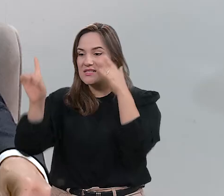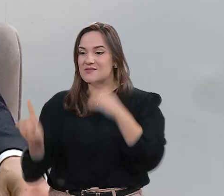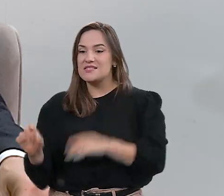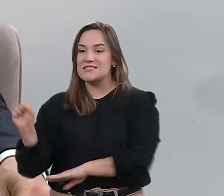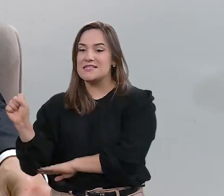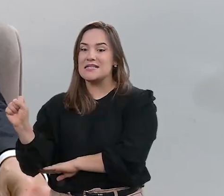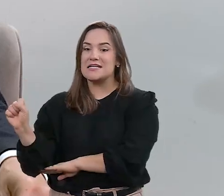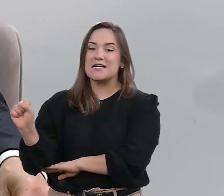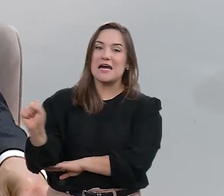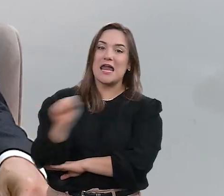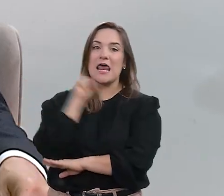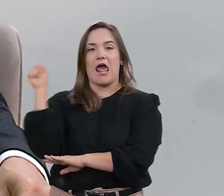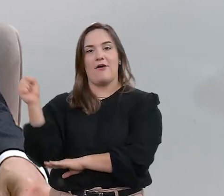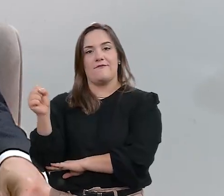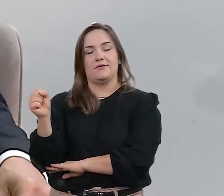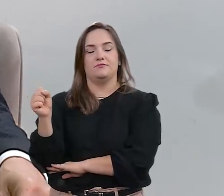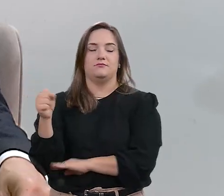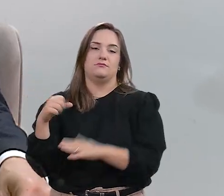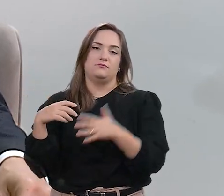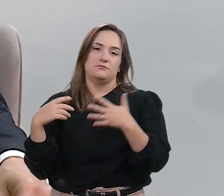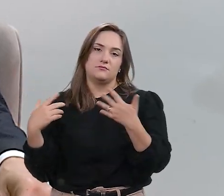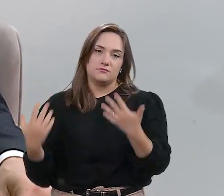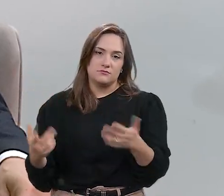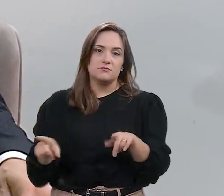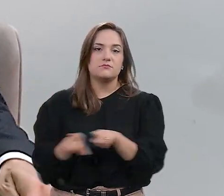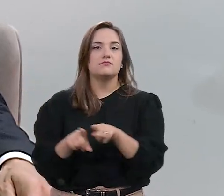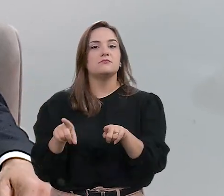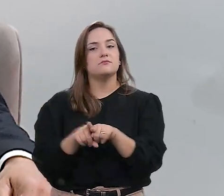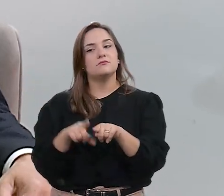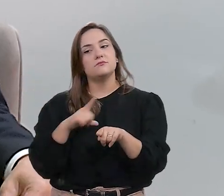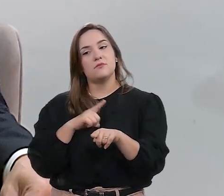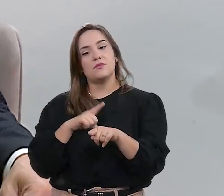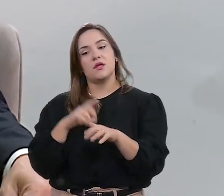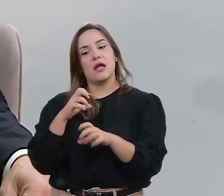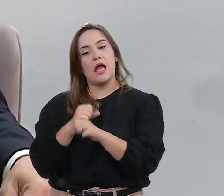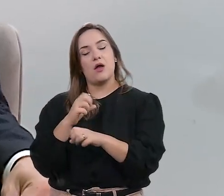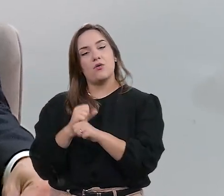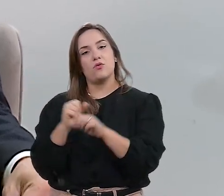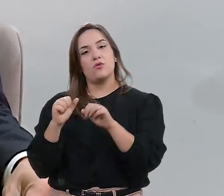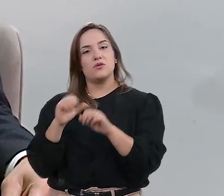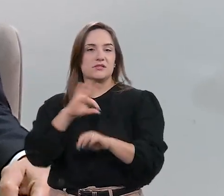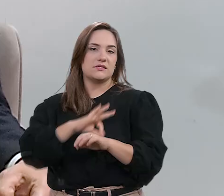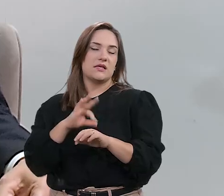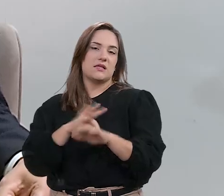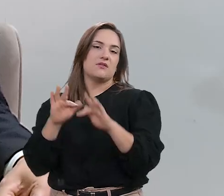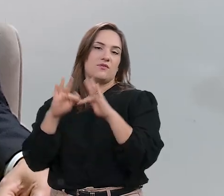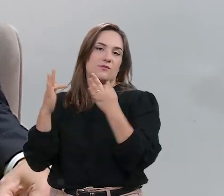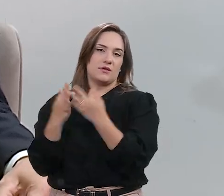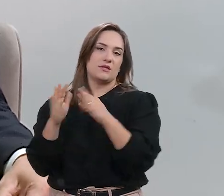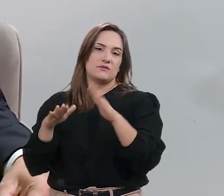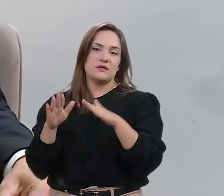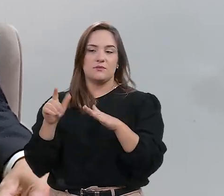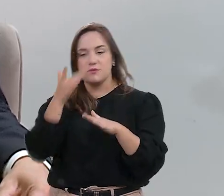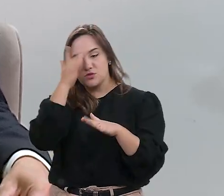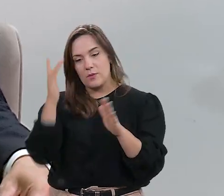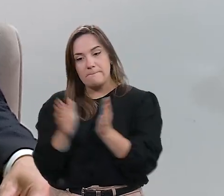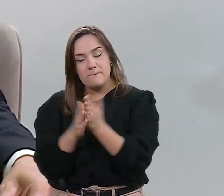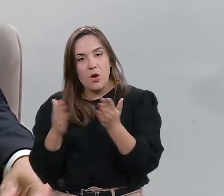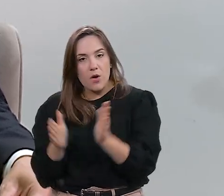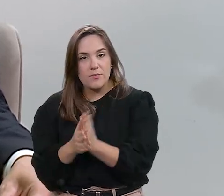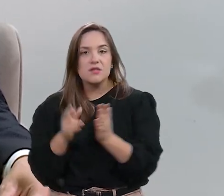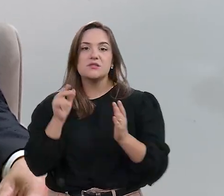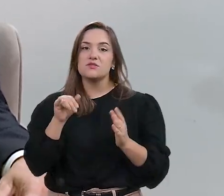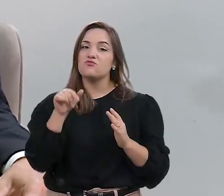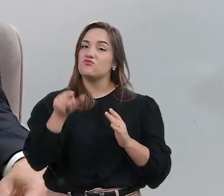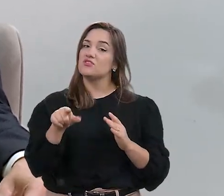grave, né? Mas também tem a questão da renda familiar, né? Então, pessoas de baixa renda. Então, quem tiver